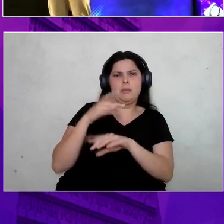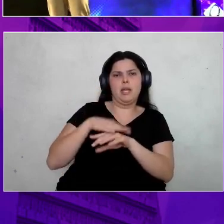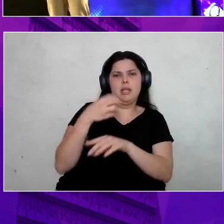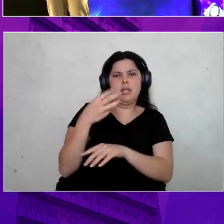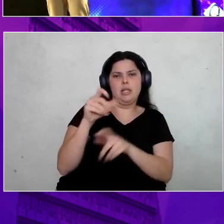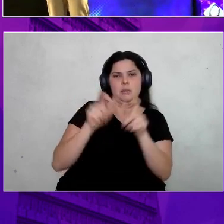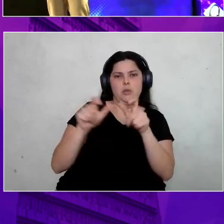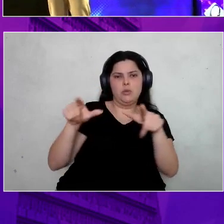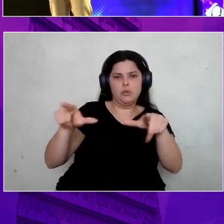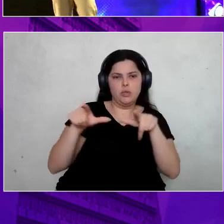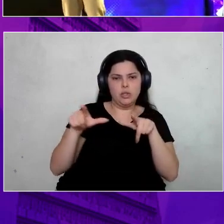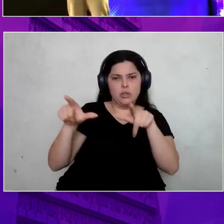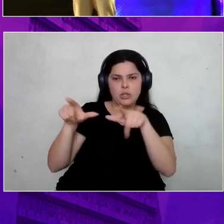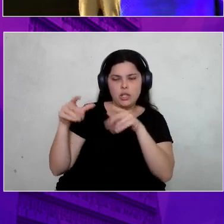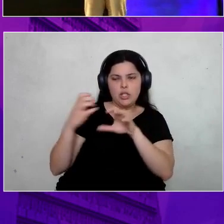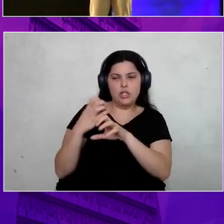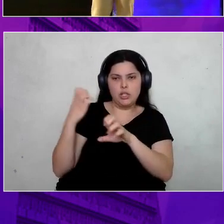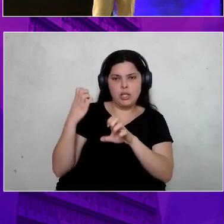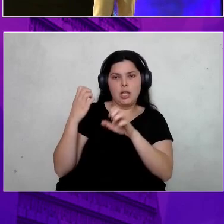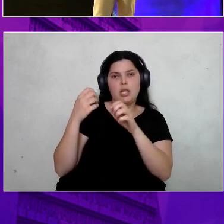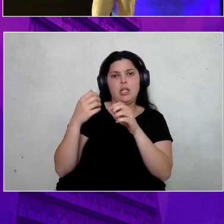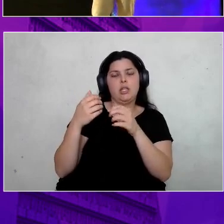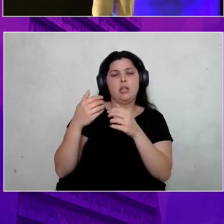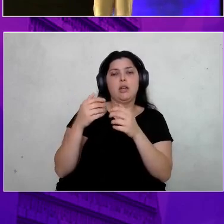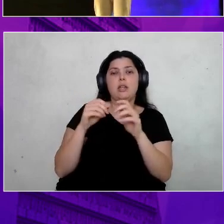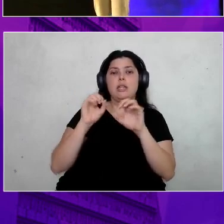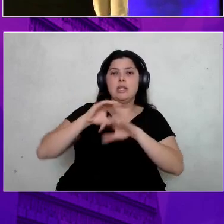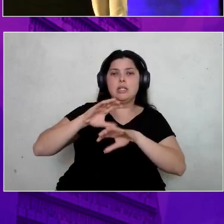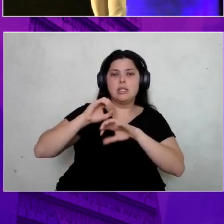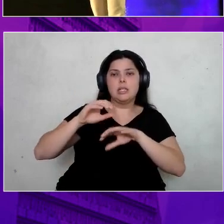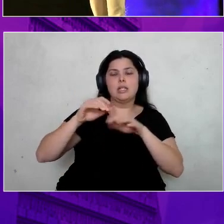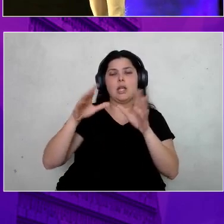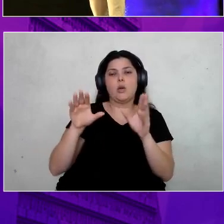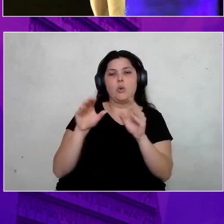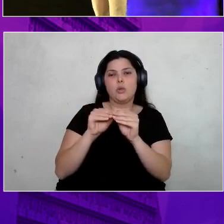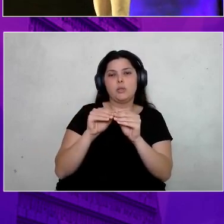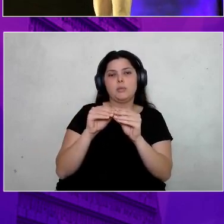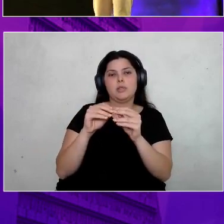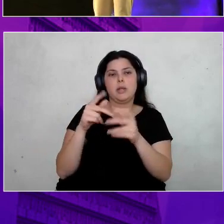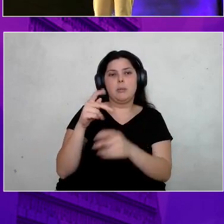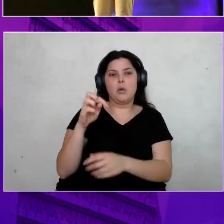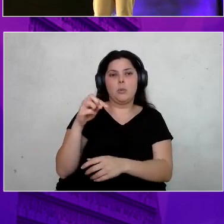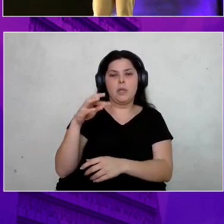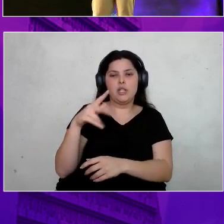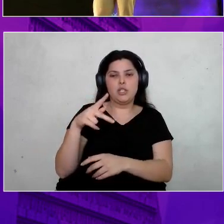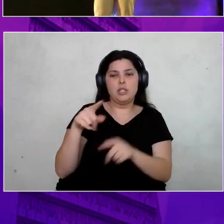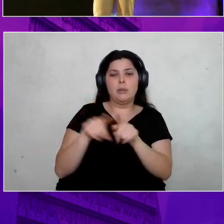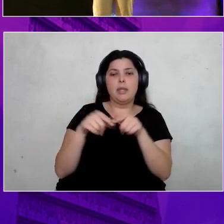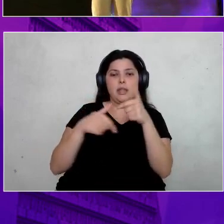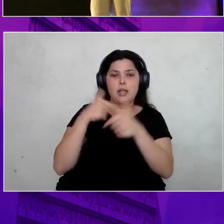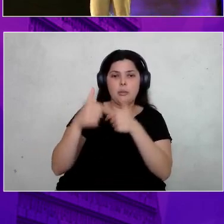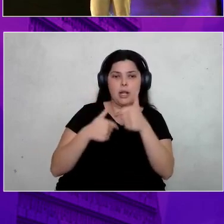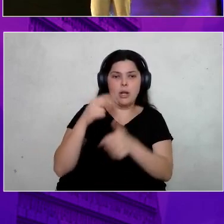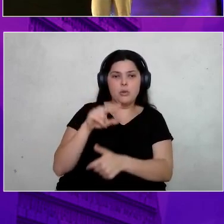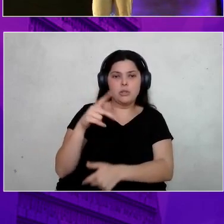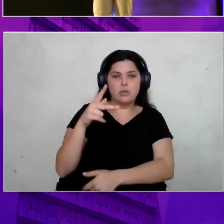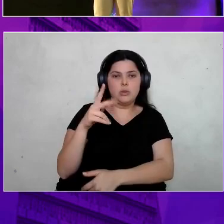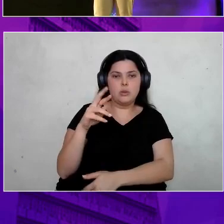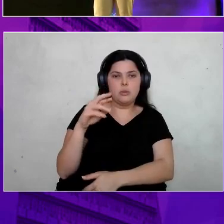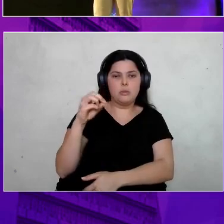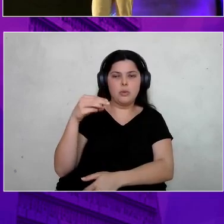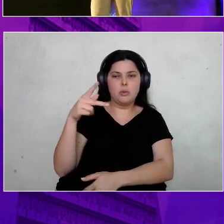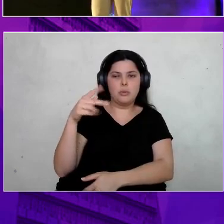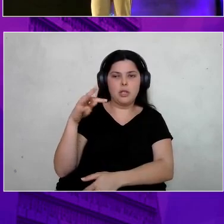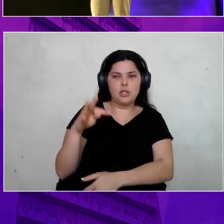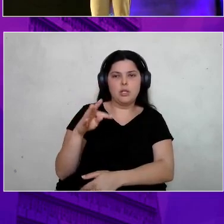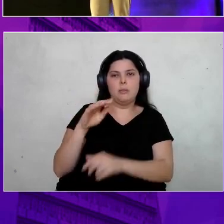certificadas em engenharia de prompt, então a gente ensina elas a otimizar os seus prompts, a trabalhar com prompts, aí além do pergunta,